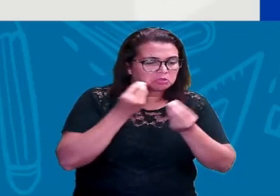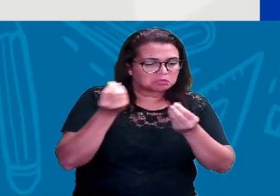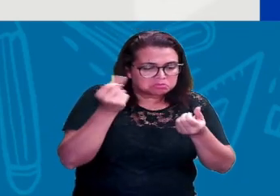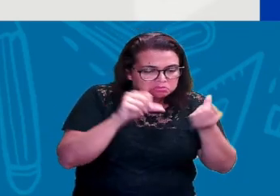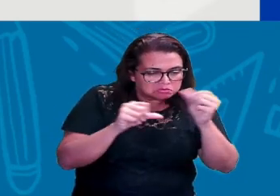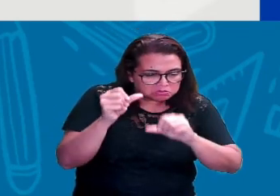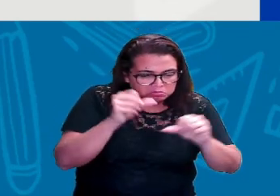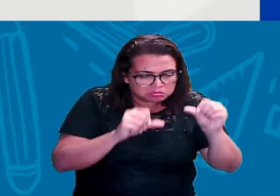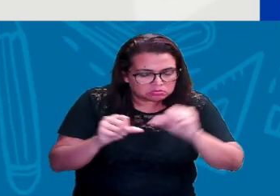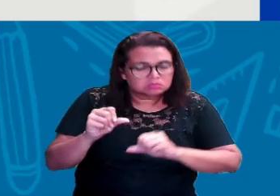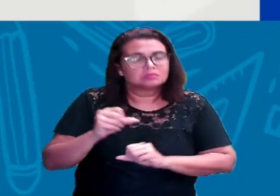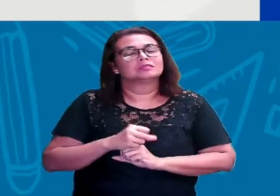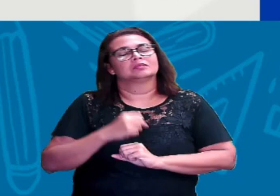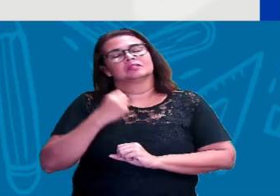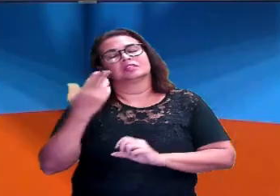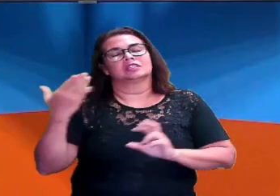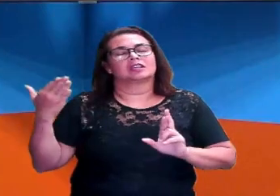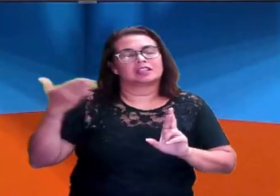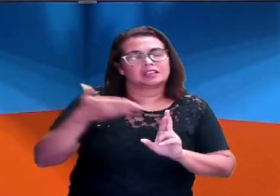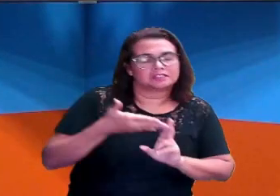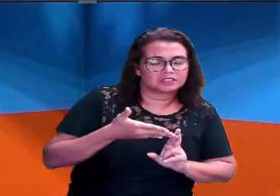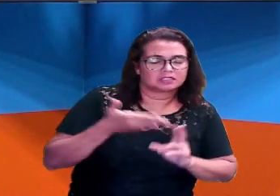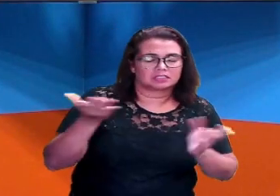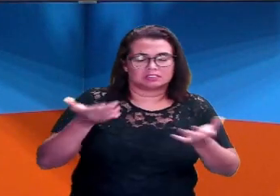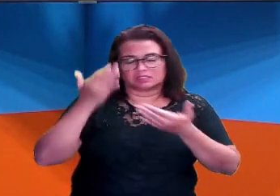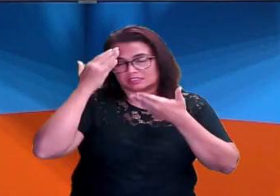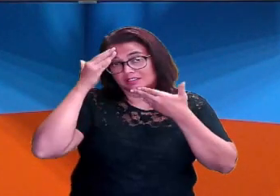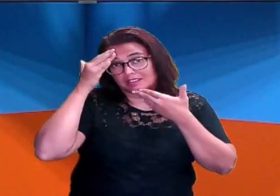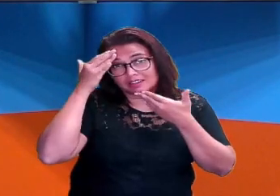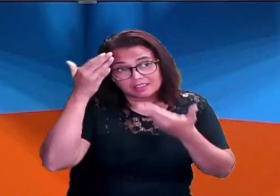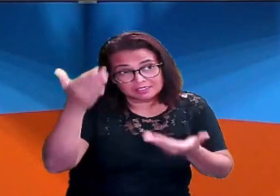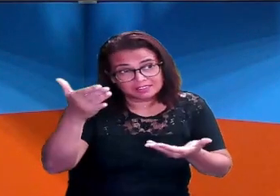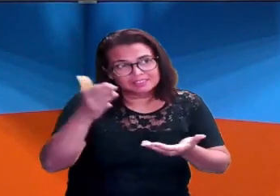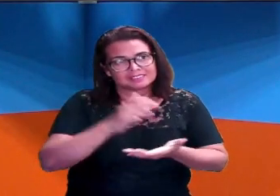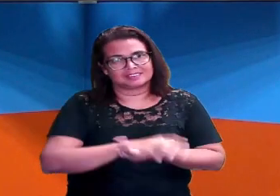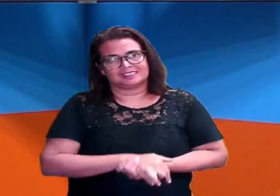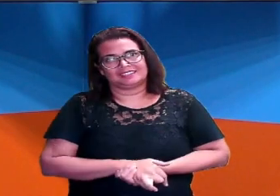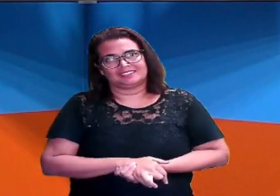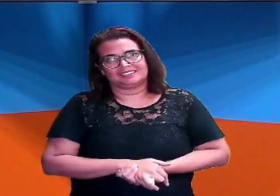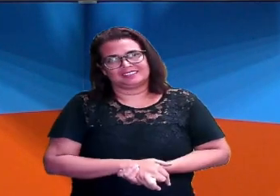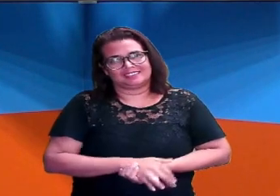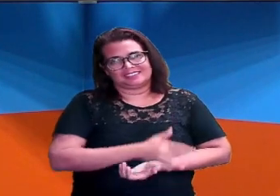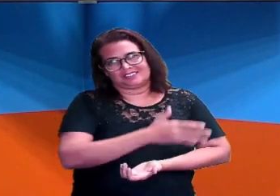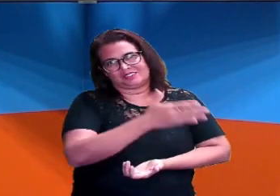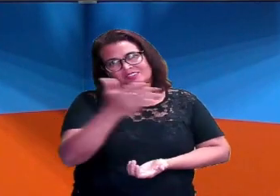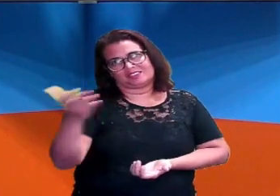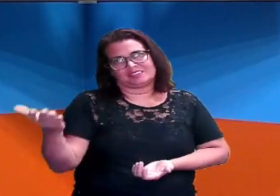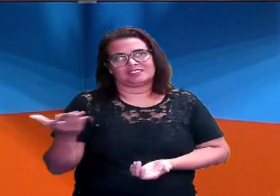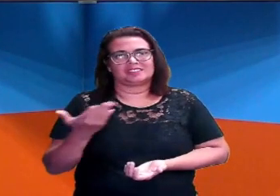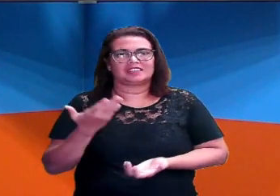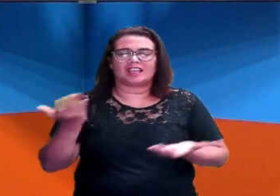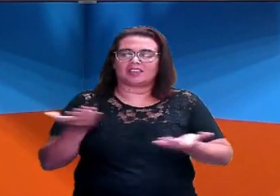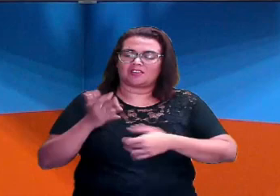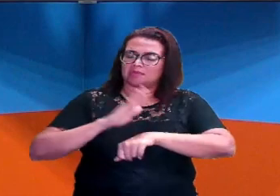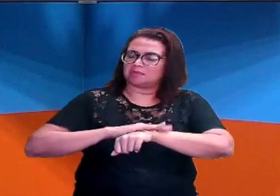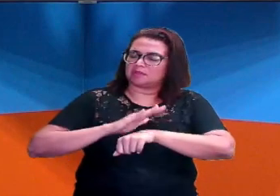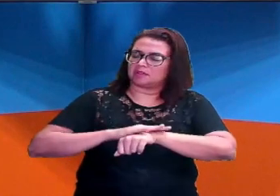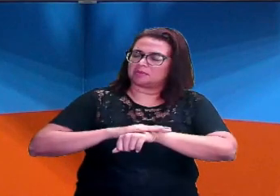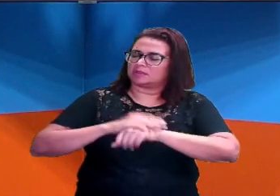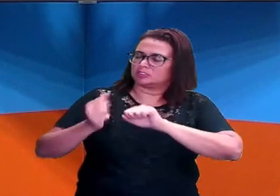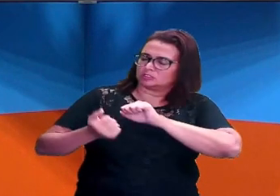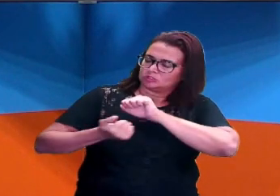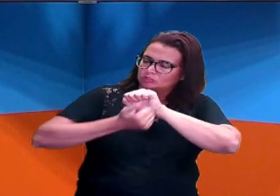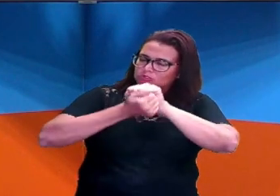nossas referências, e eu só tenho a agradecer por mais esse momento de estar aqui junto